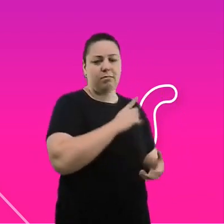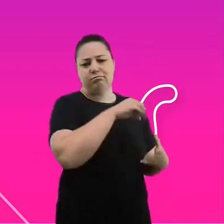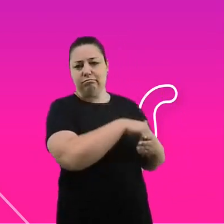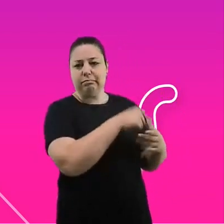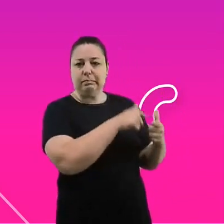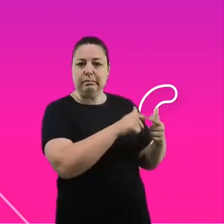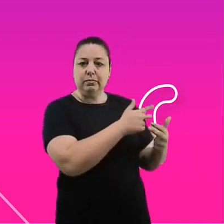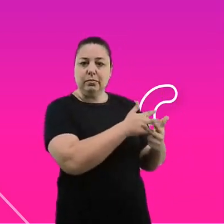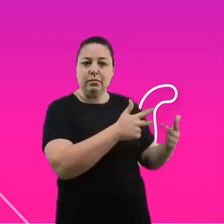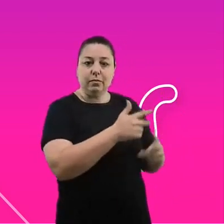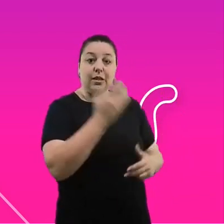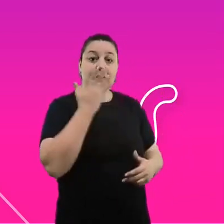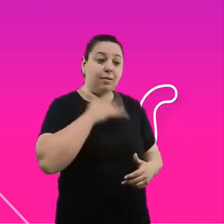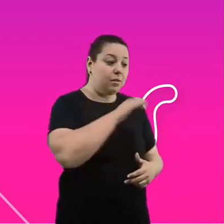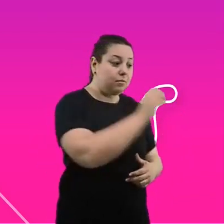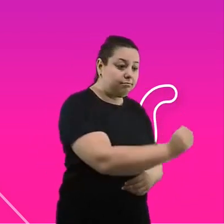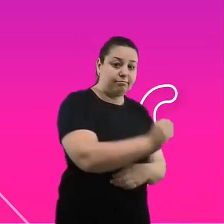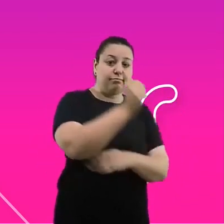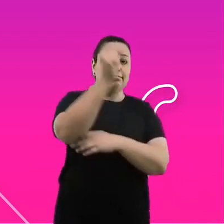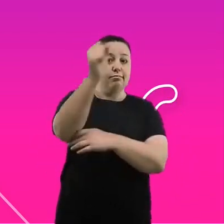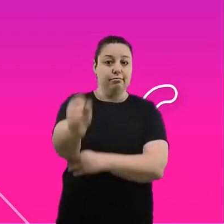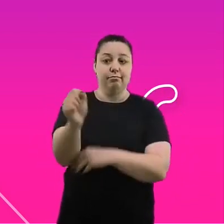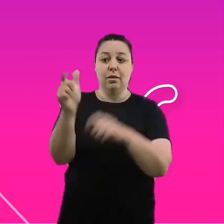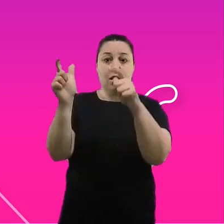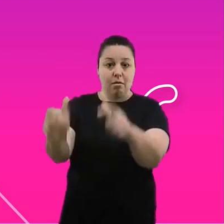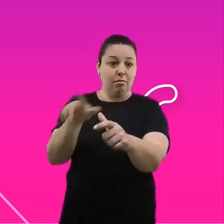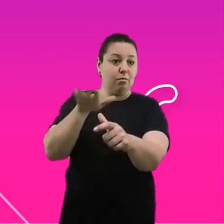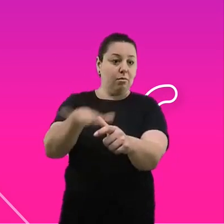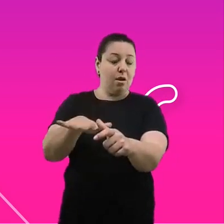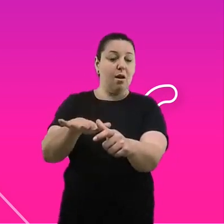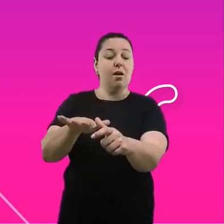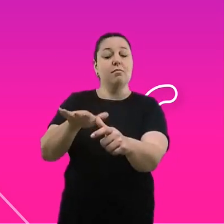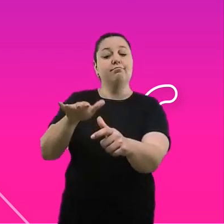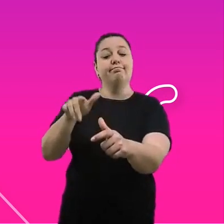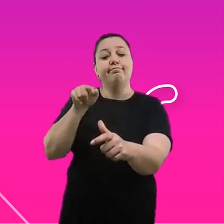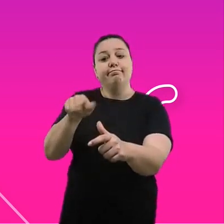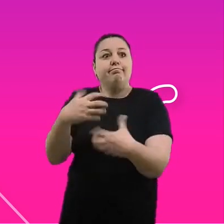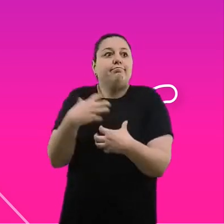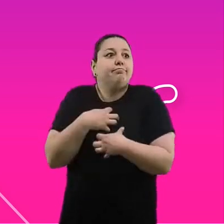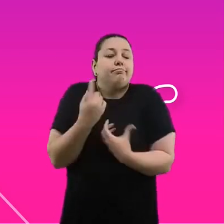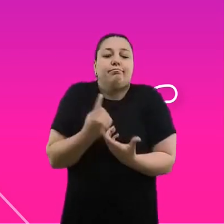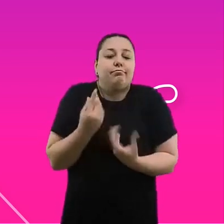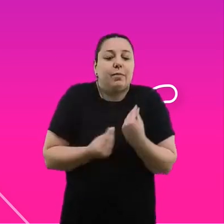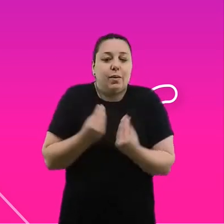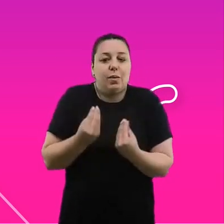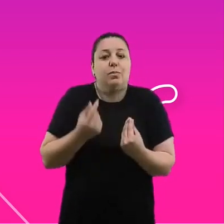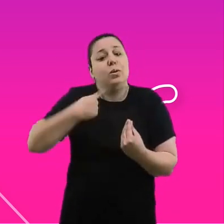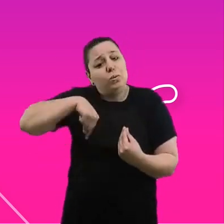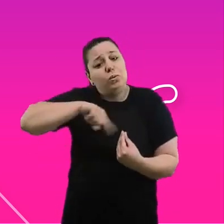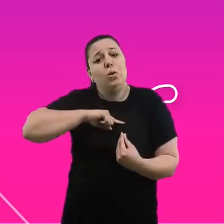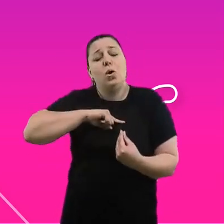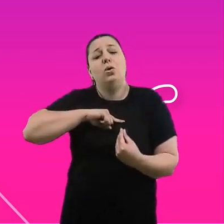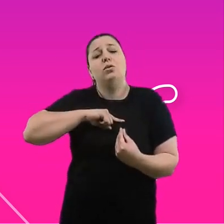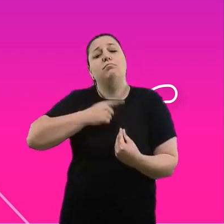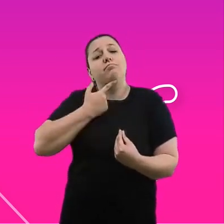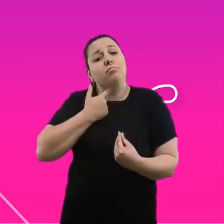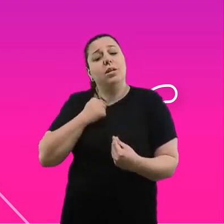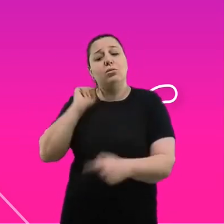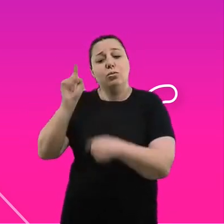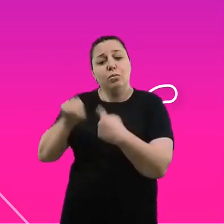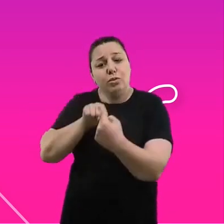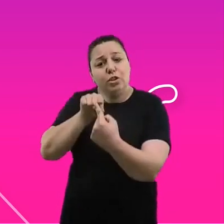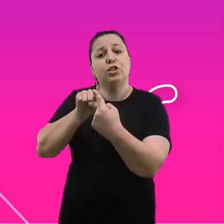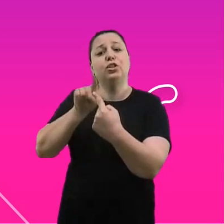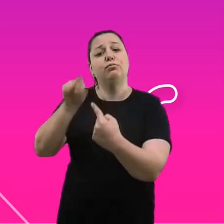imprimir celeridade no encaminhamento ao convívio familiar é fazer aquilo que se prevê na Constituição e o objetivo principal do